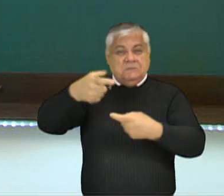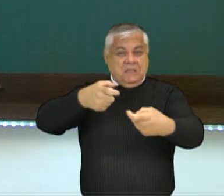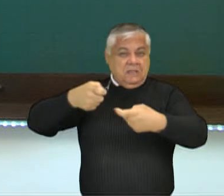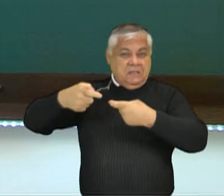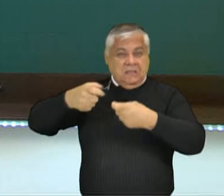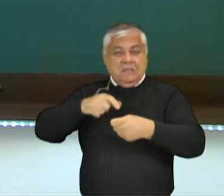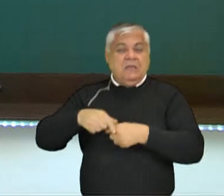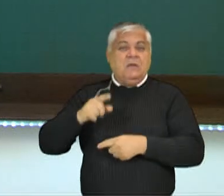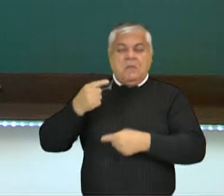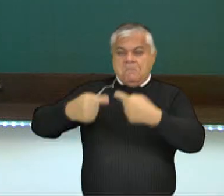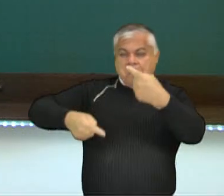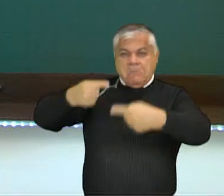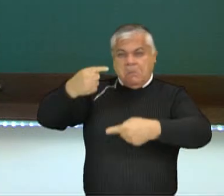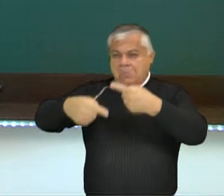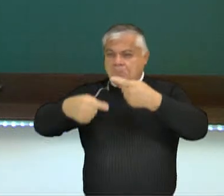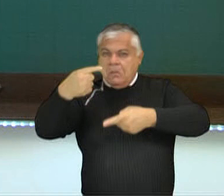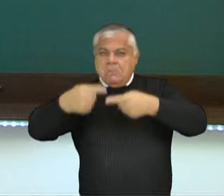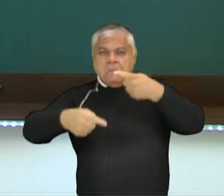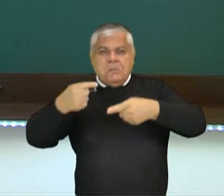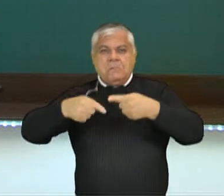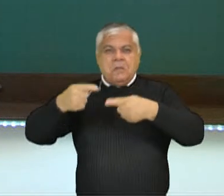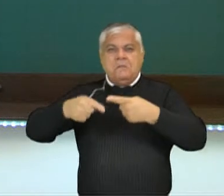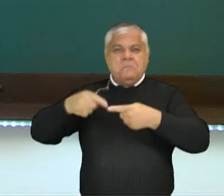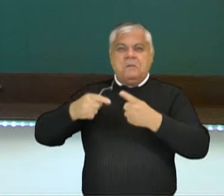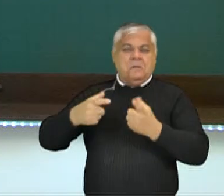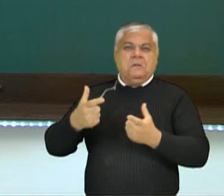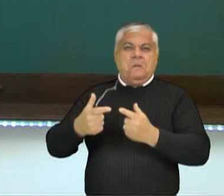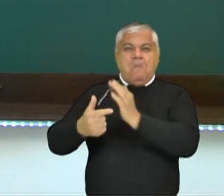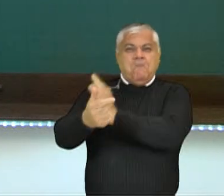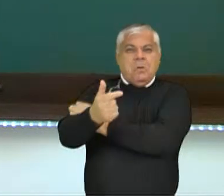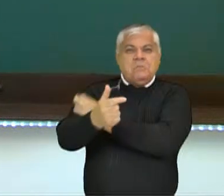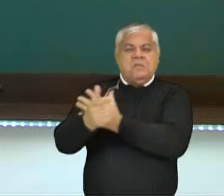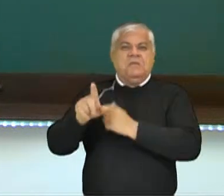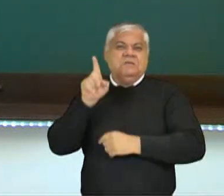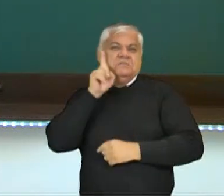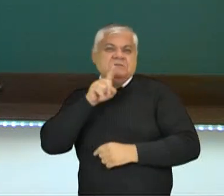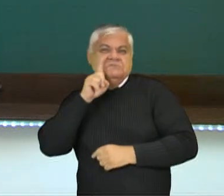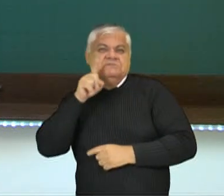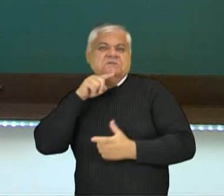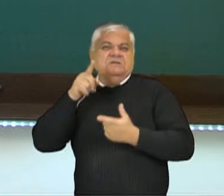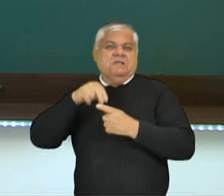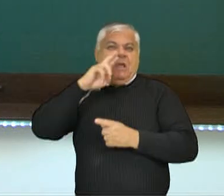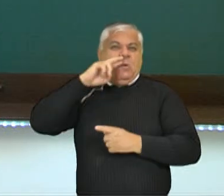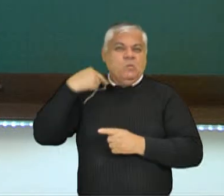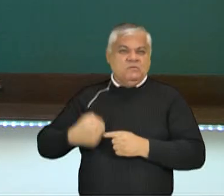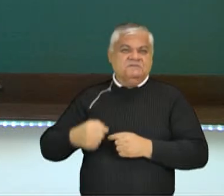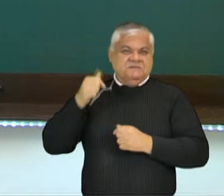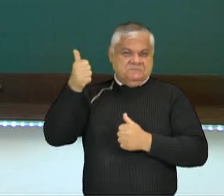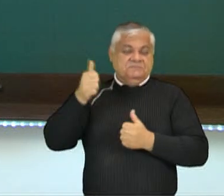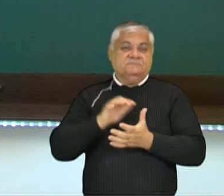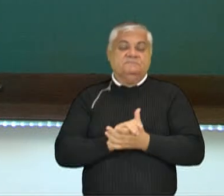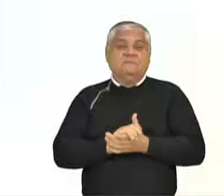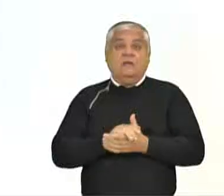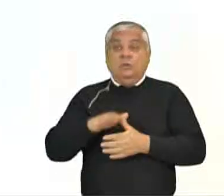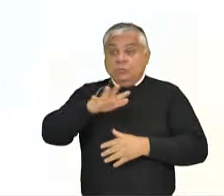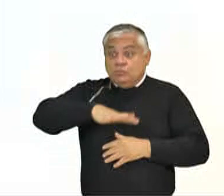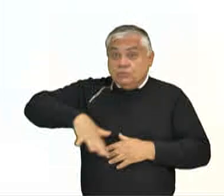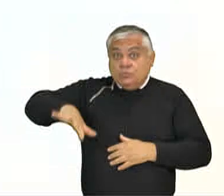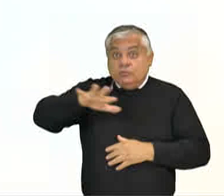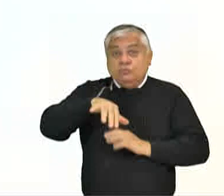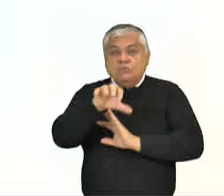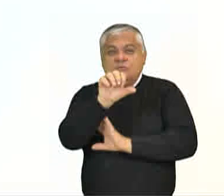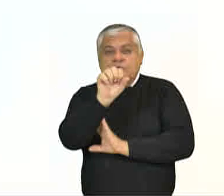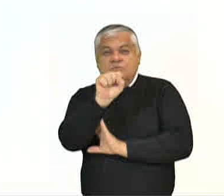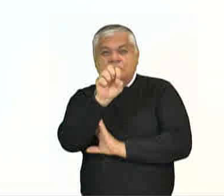disputa, né, a bipolaridade, a disputa de poder entre Estados Unidos e União Soviética, quando os sérvios espalhados